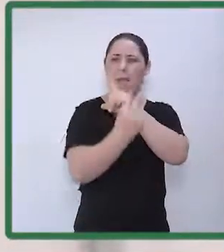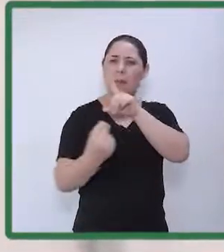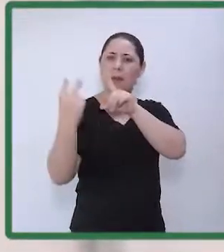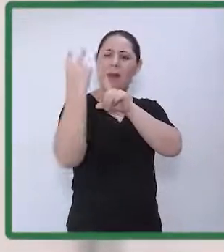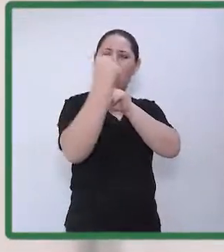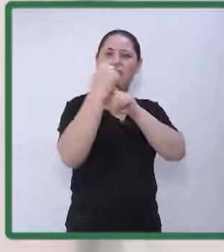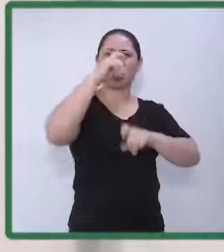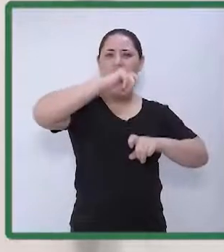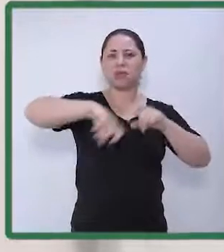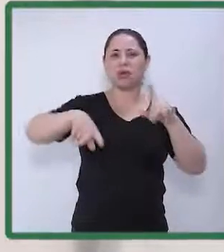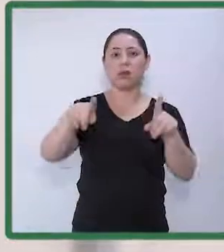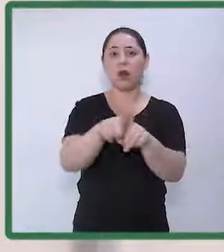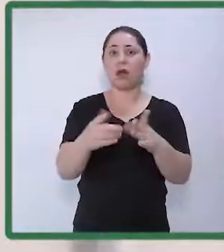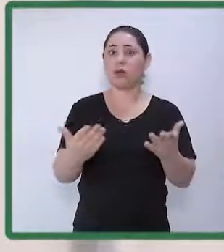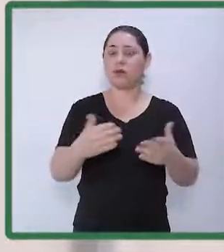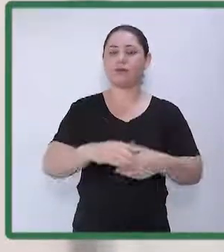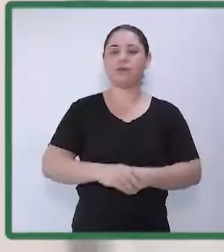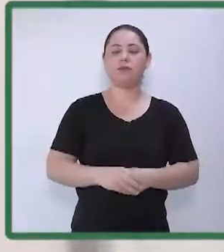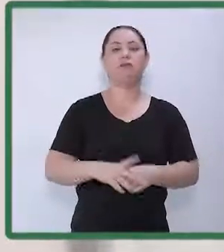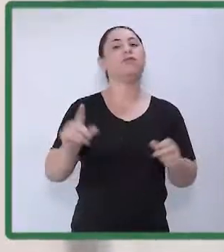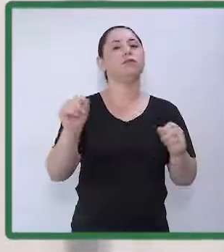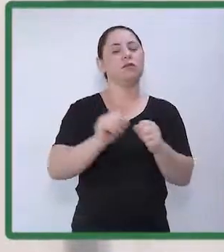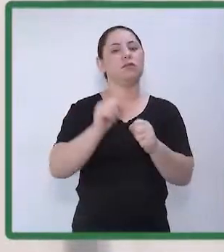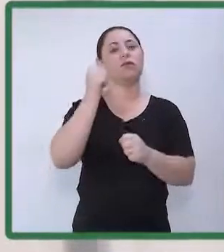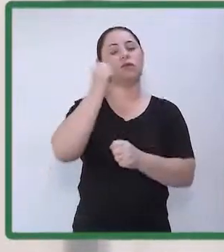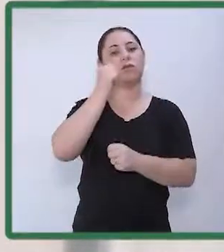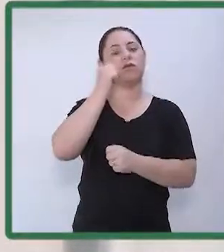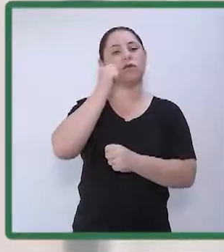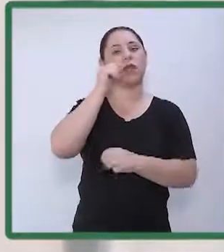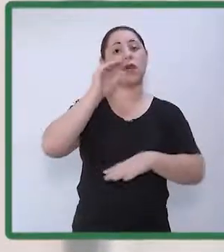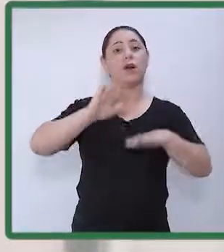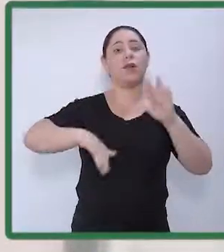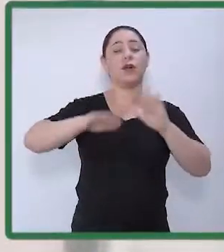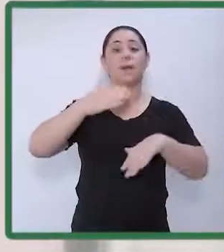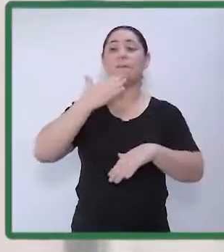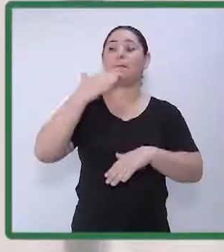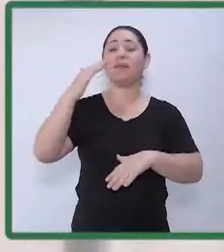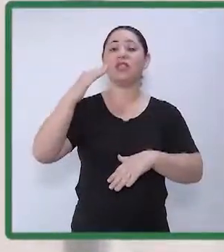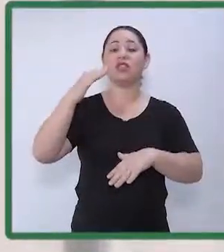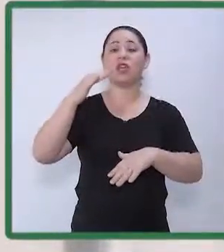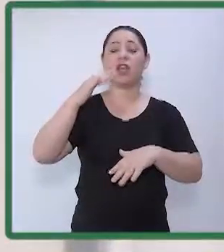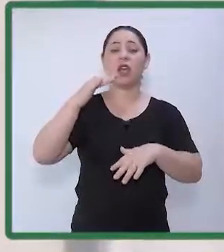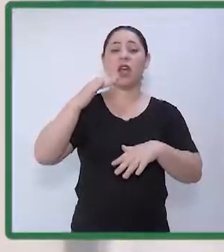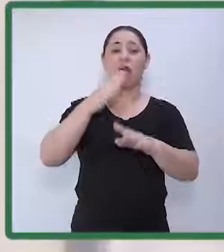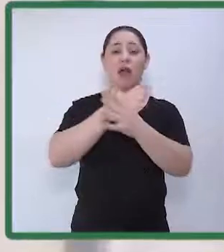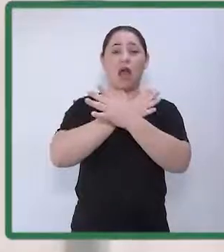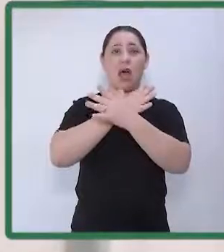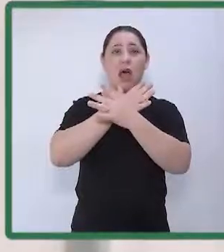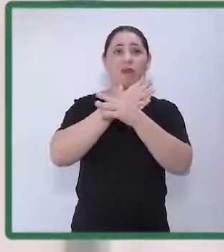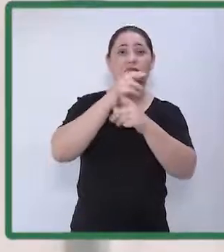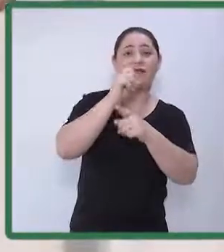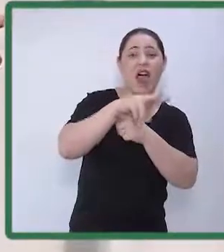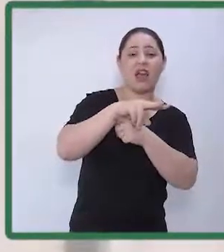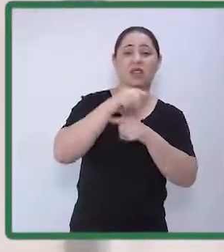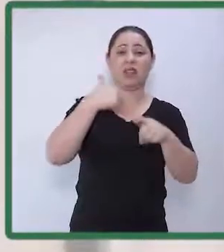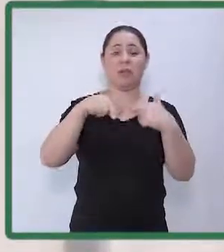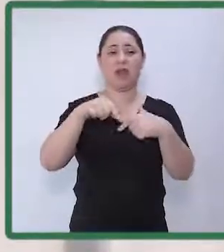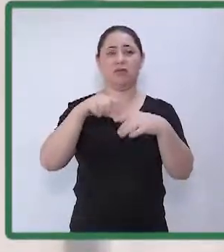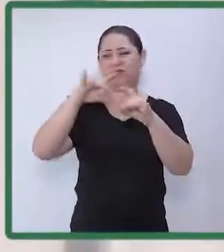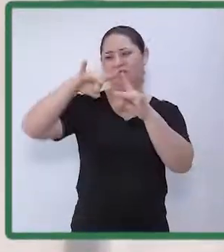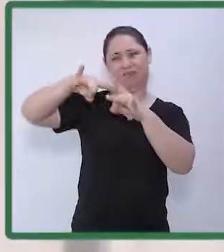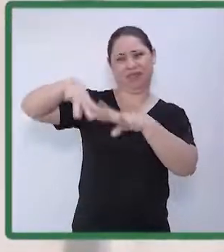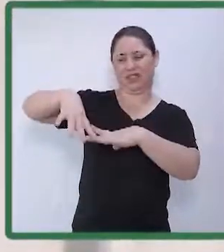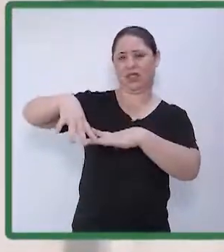assédio moral, o assédio sexual, levando muitas mulheres, às vezes, a pedir demissão e não